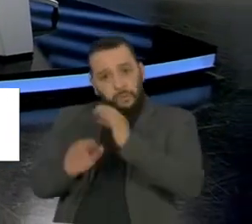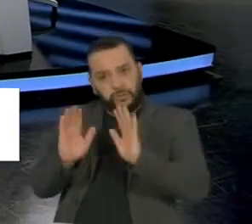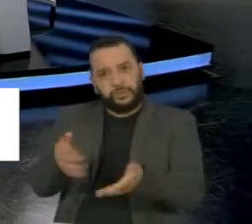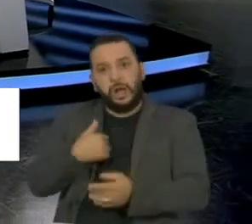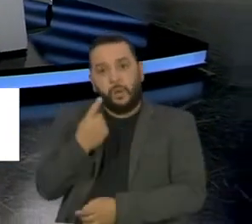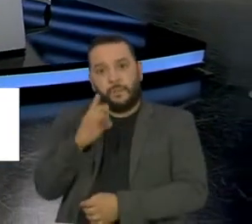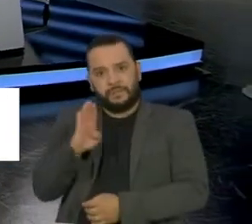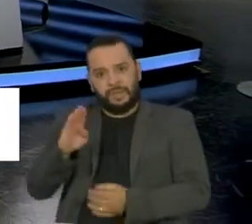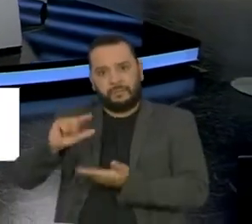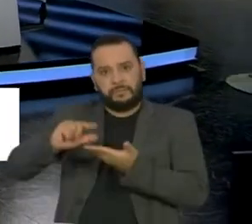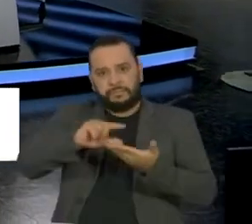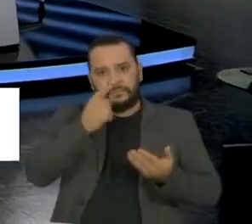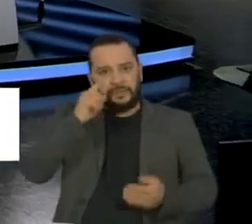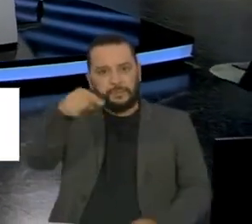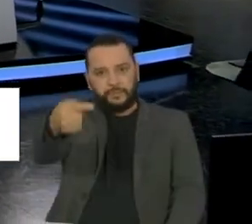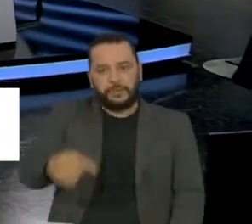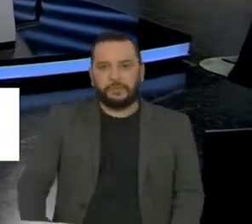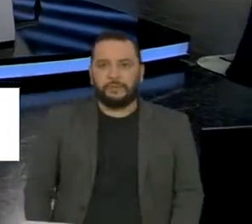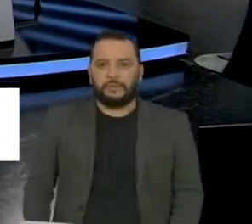intervalo. Até já.